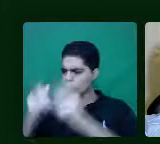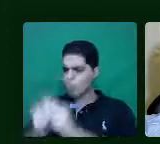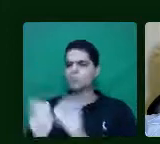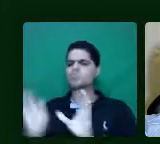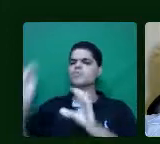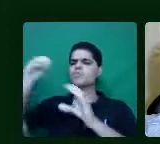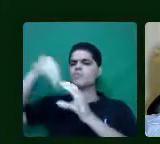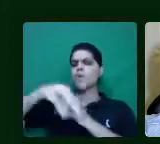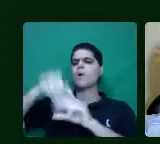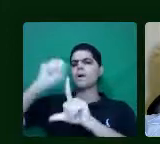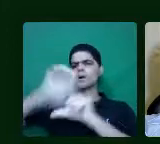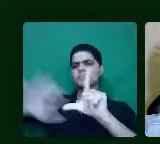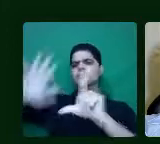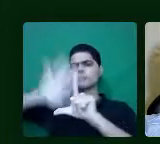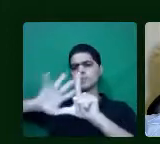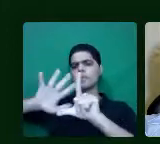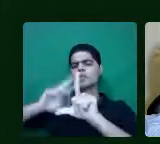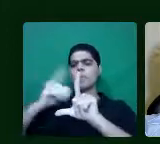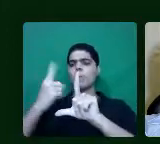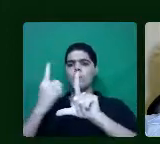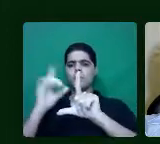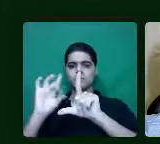acontece ali dentro da própria plataforma.